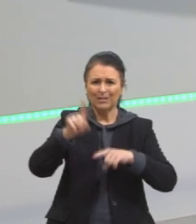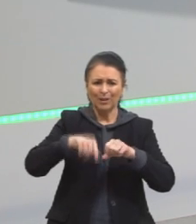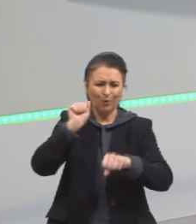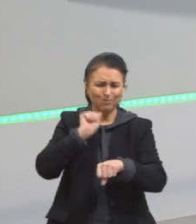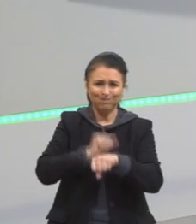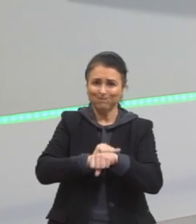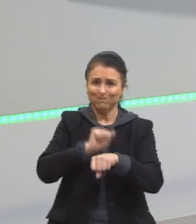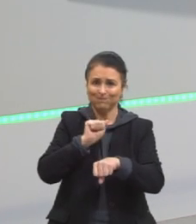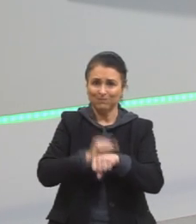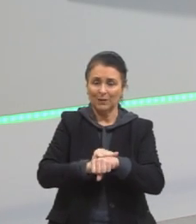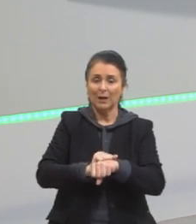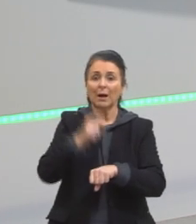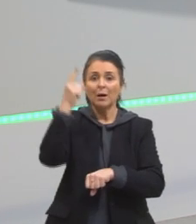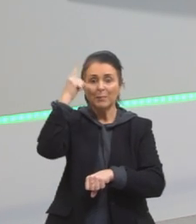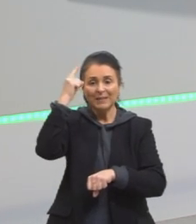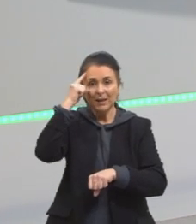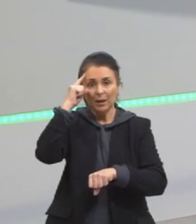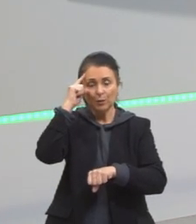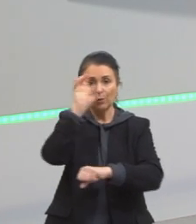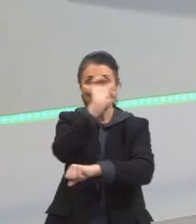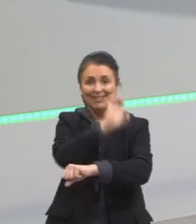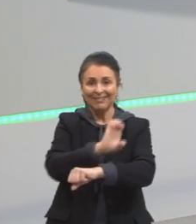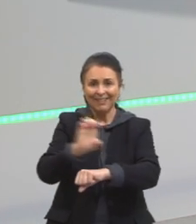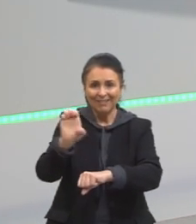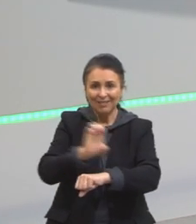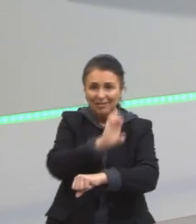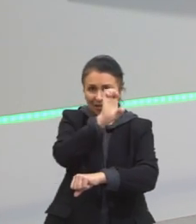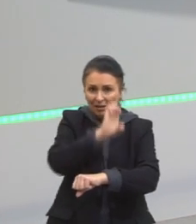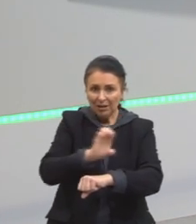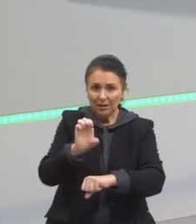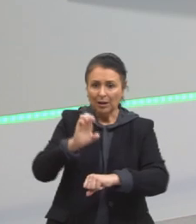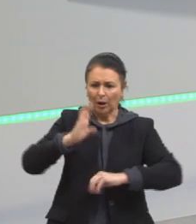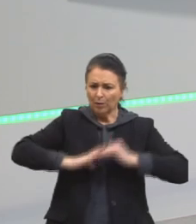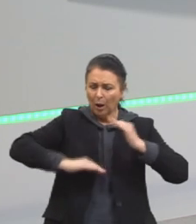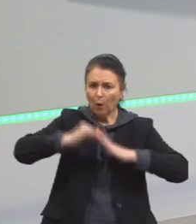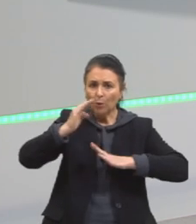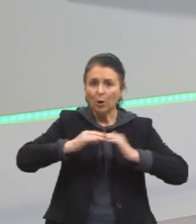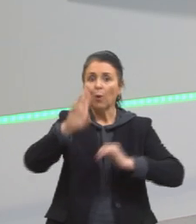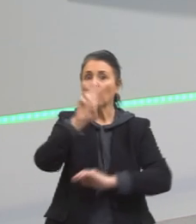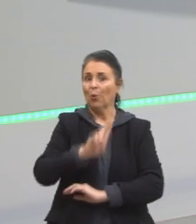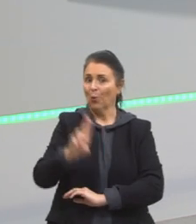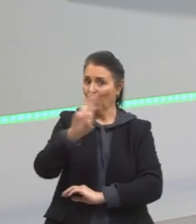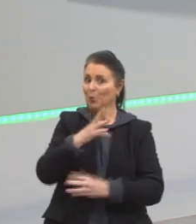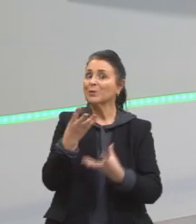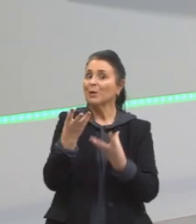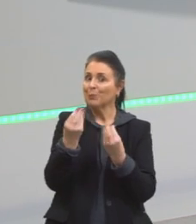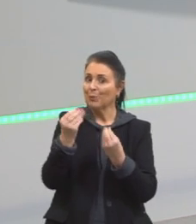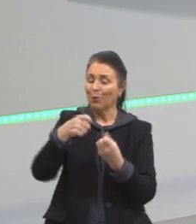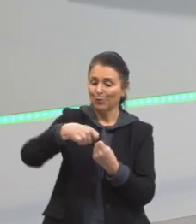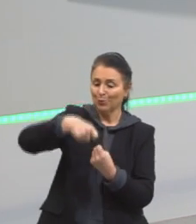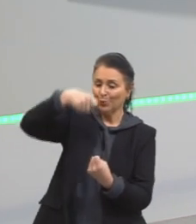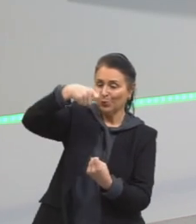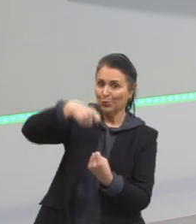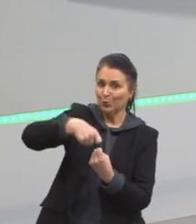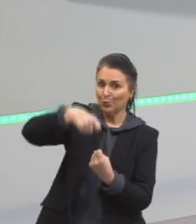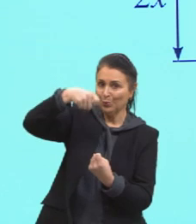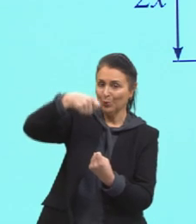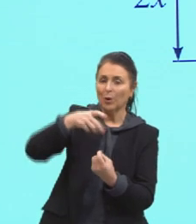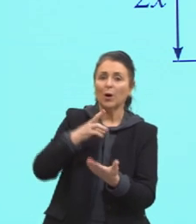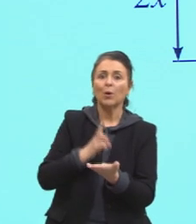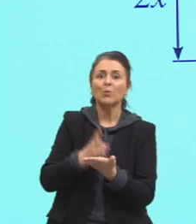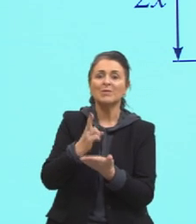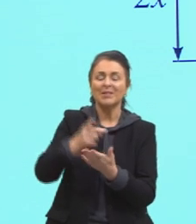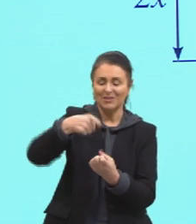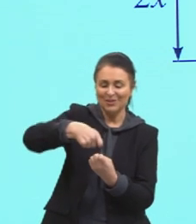assim contexto da engenharia civil por exemplo é acabam utilizando bastante essa questão da elasticidade né é uma constante